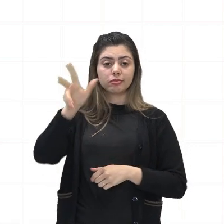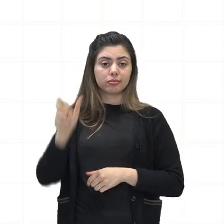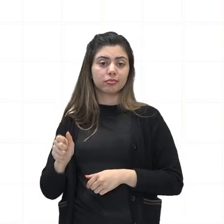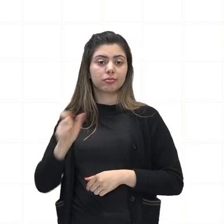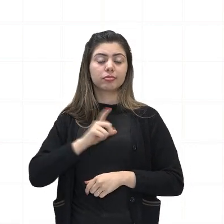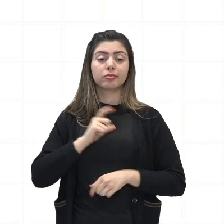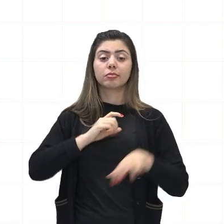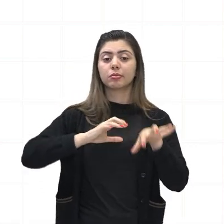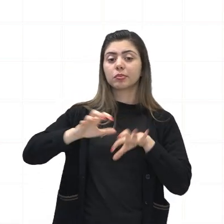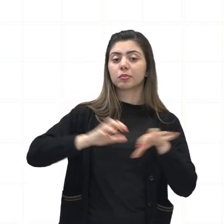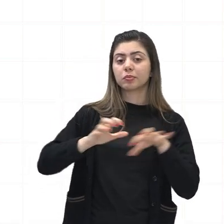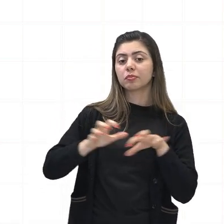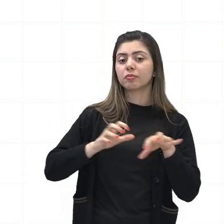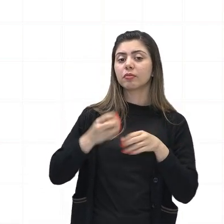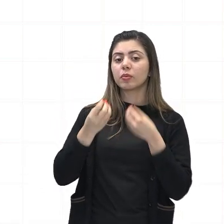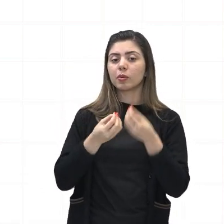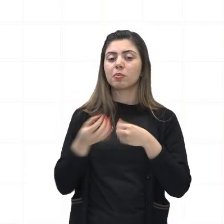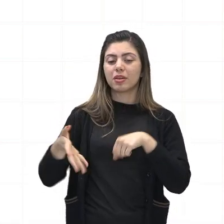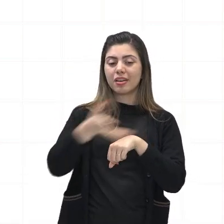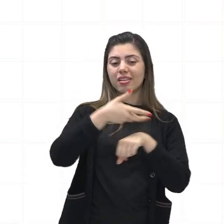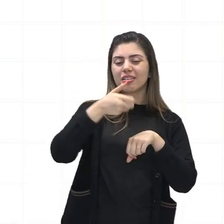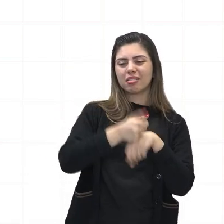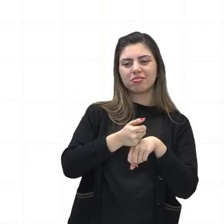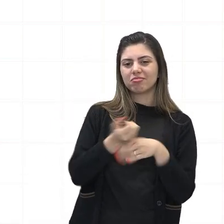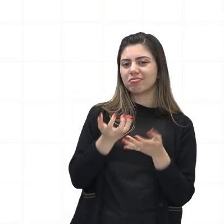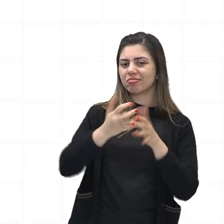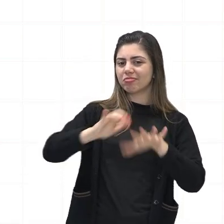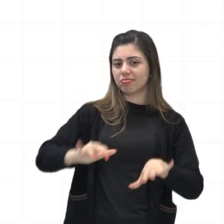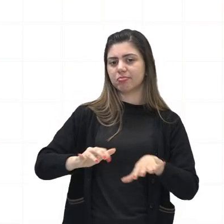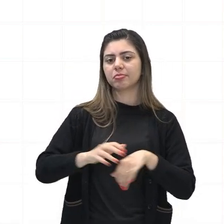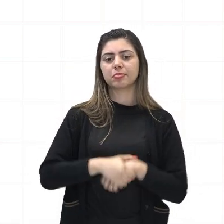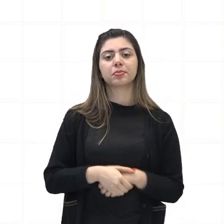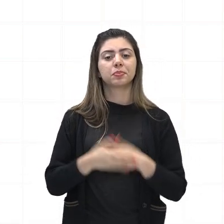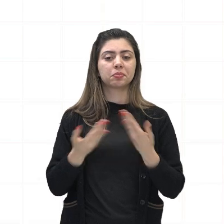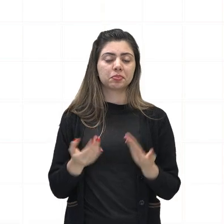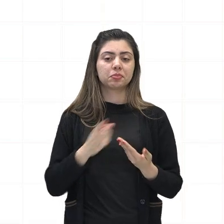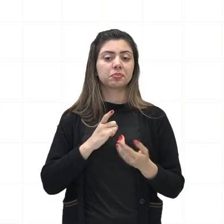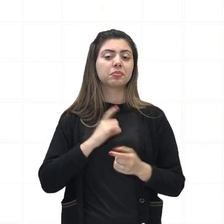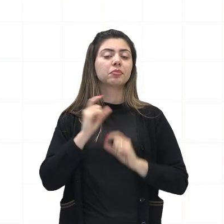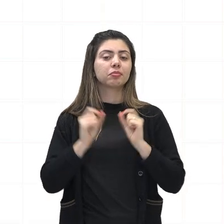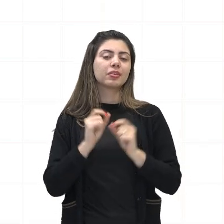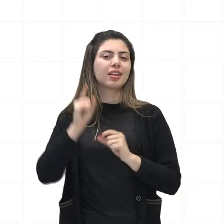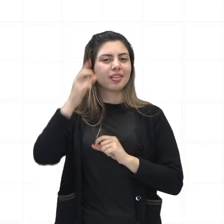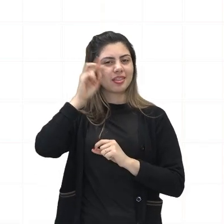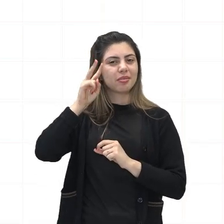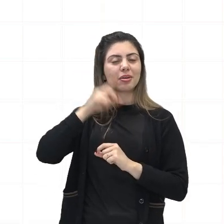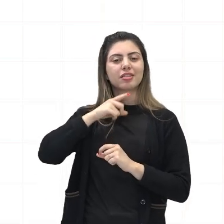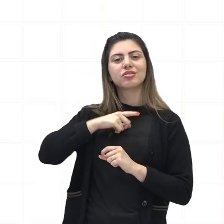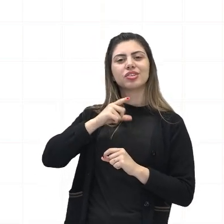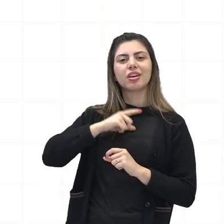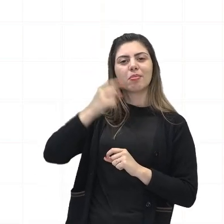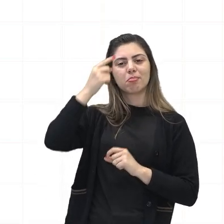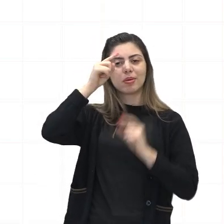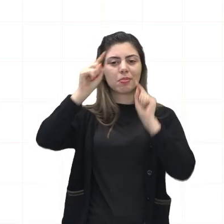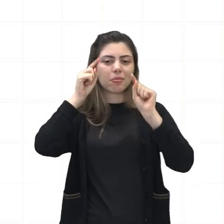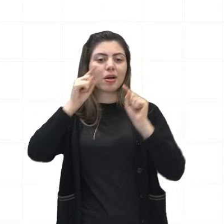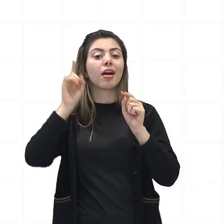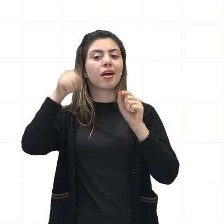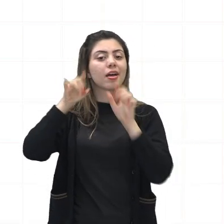esse movimento anticolonial balizado justamente por essas ideias. De quê? As